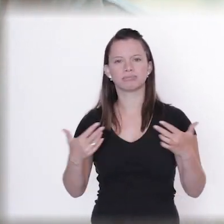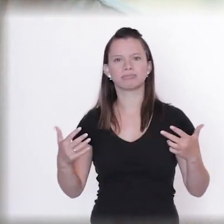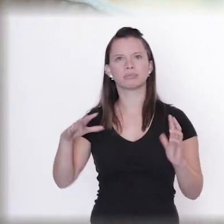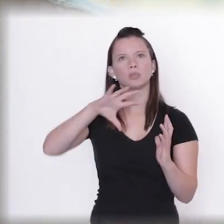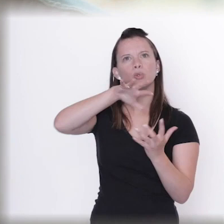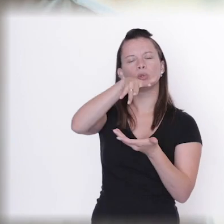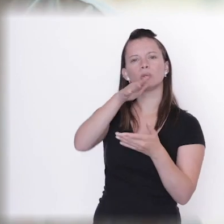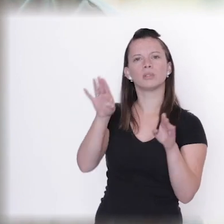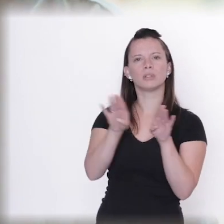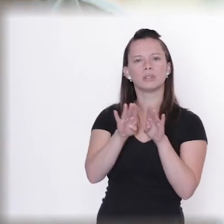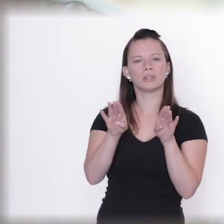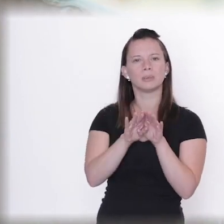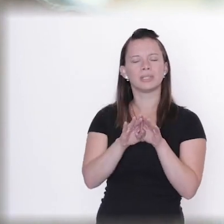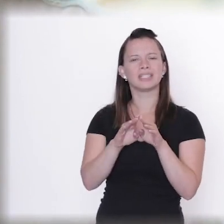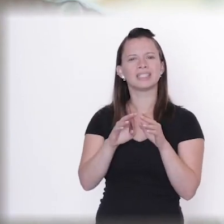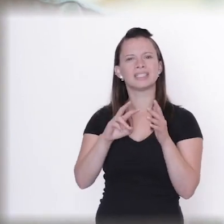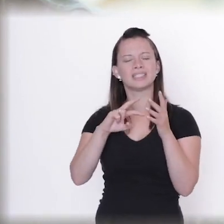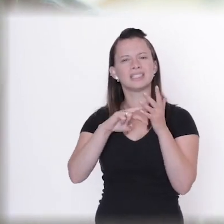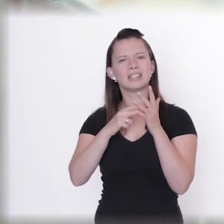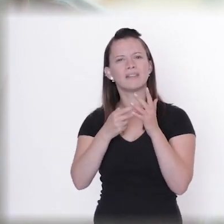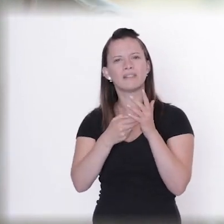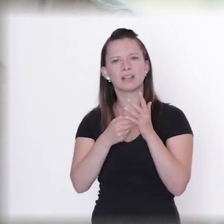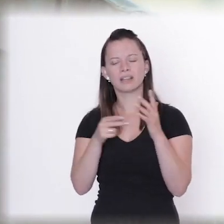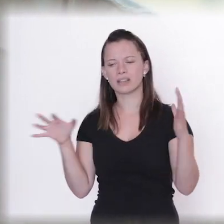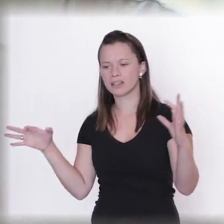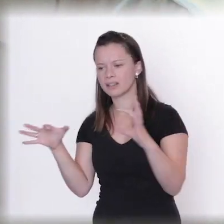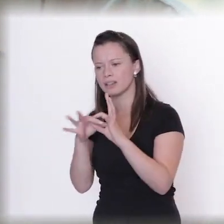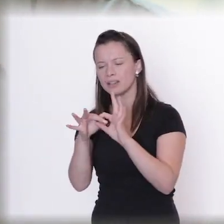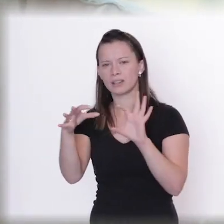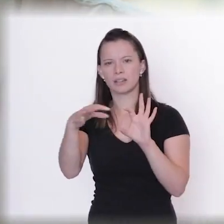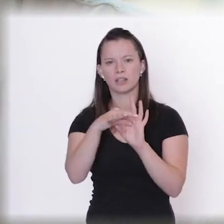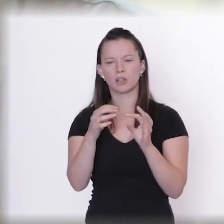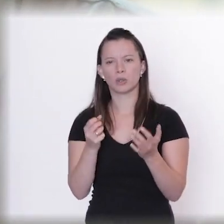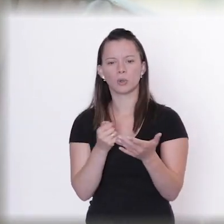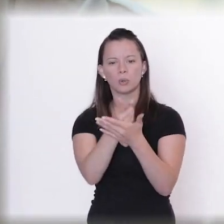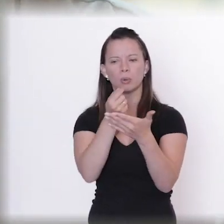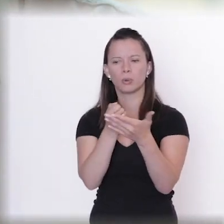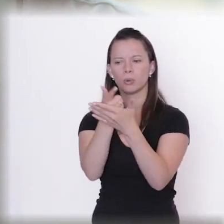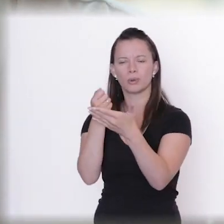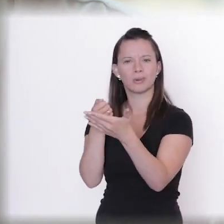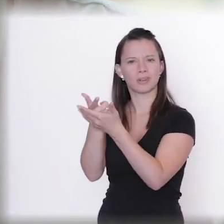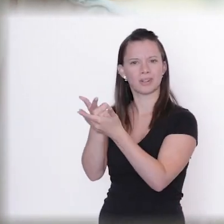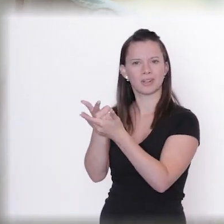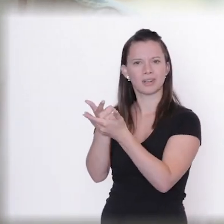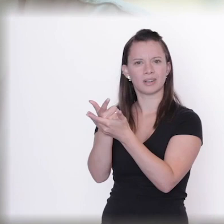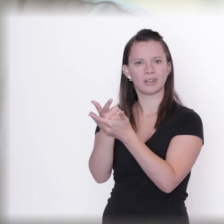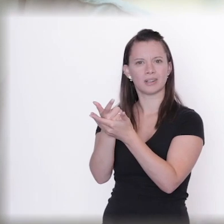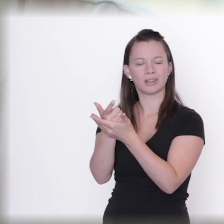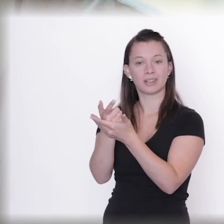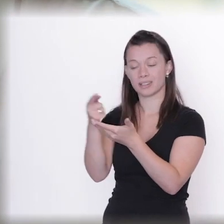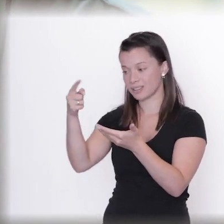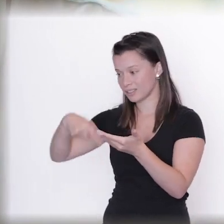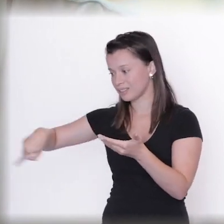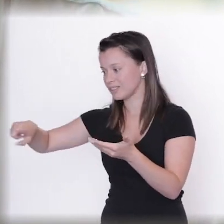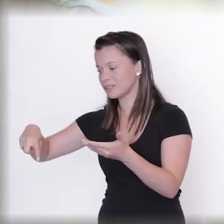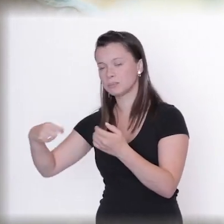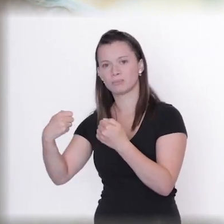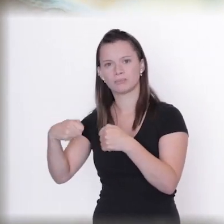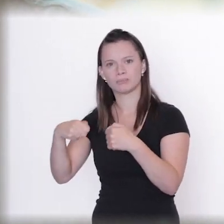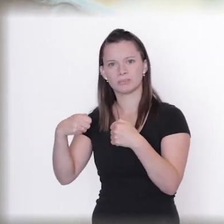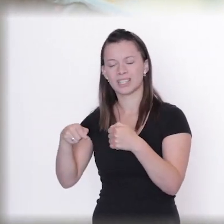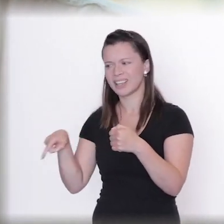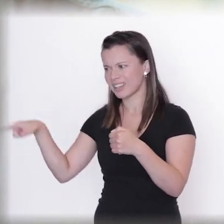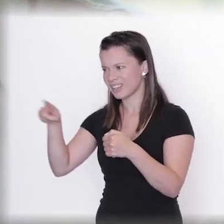vai ser a inserção via consumo ou via capital que vai realmente dispor a que essas pessoas possam potencializar